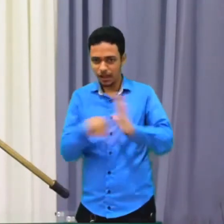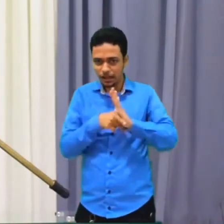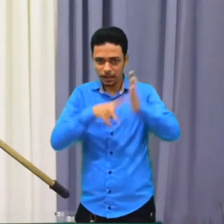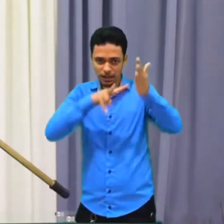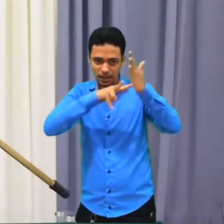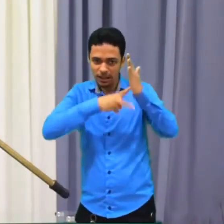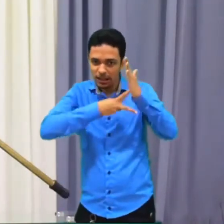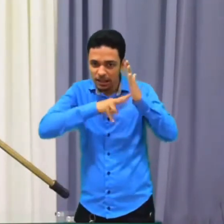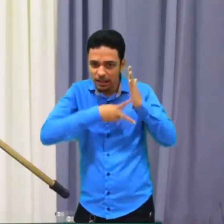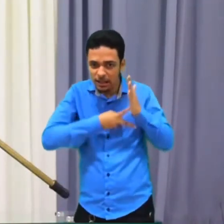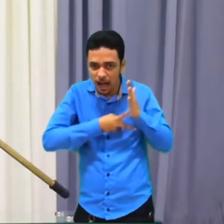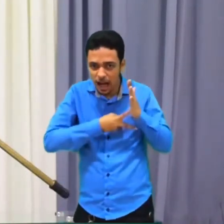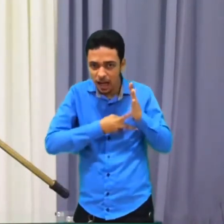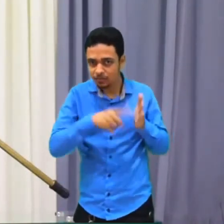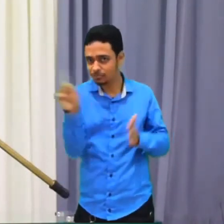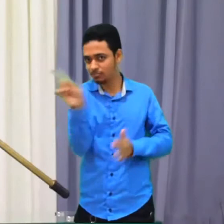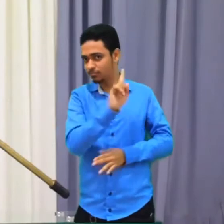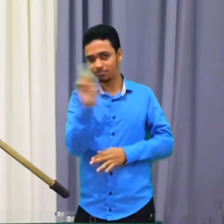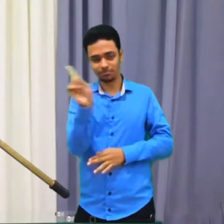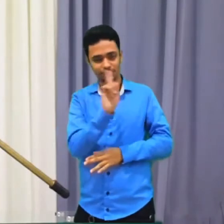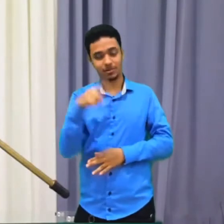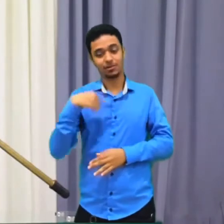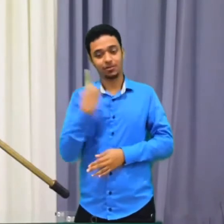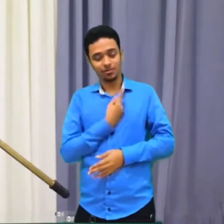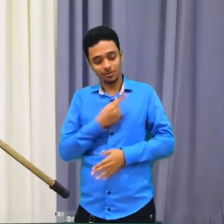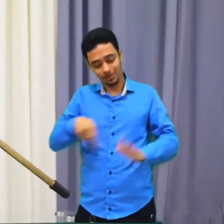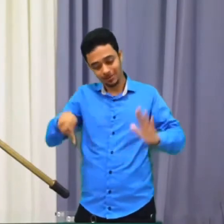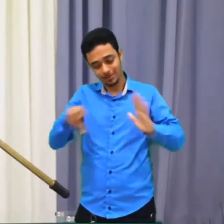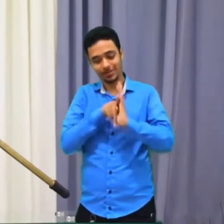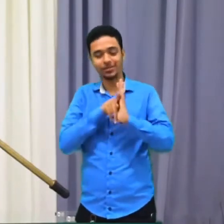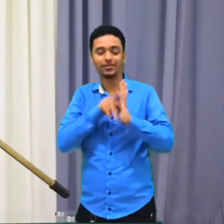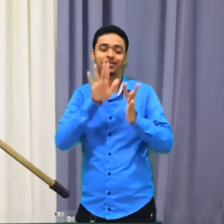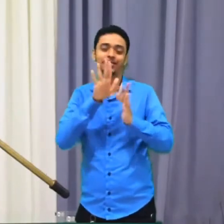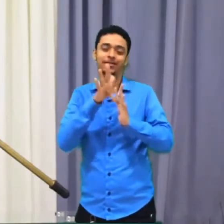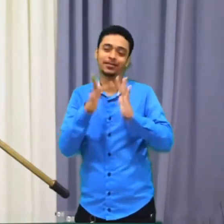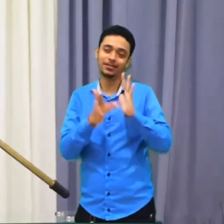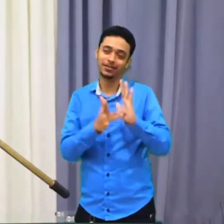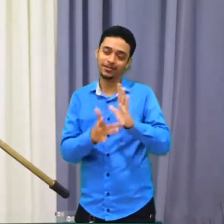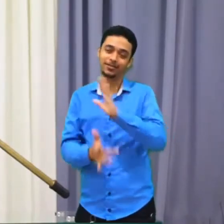sindicato. Nós somos de Jesus Cristo.